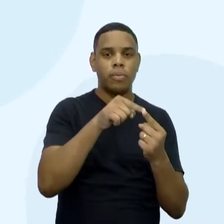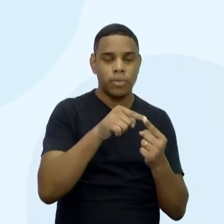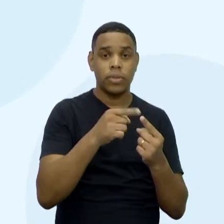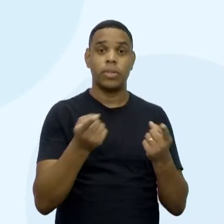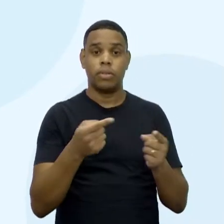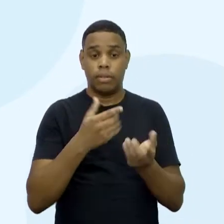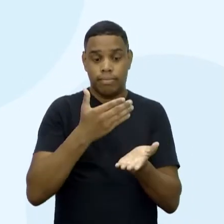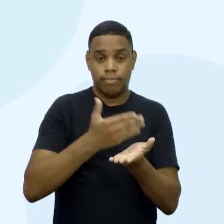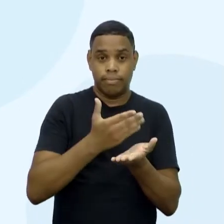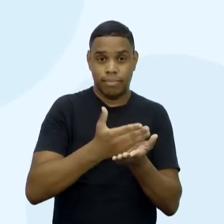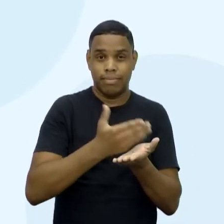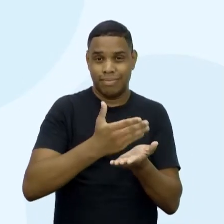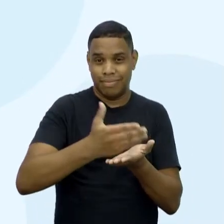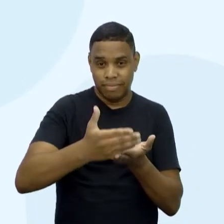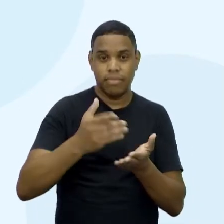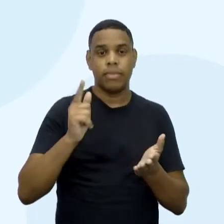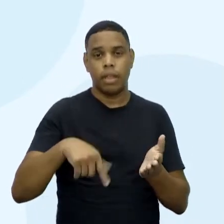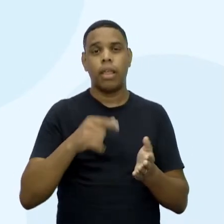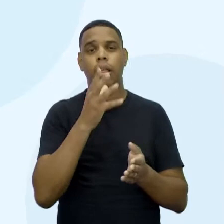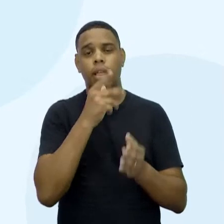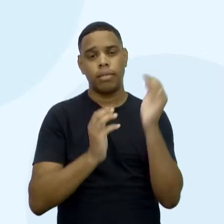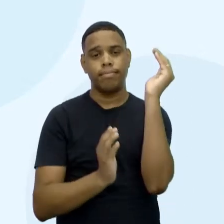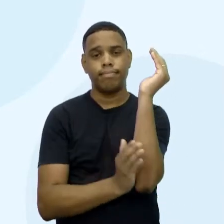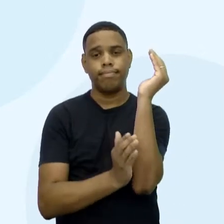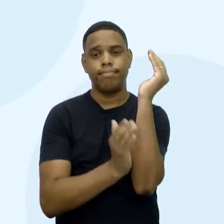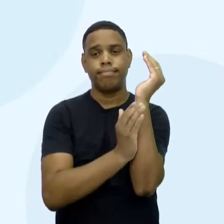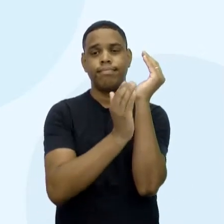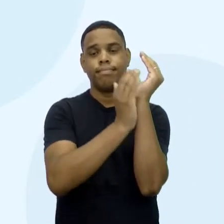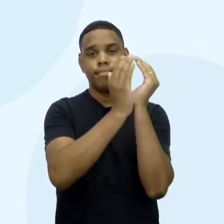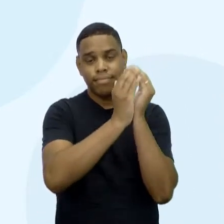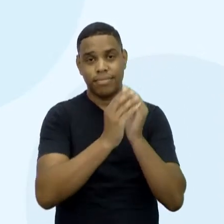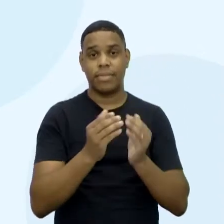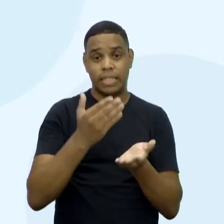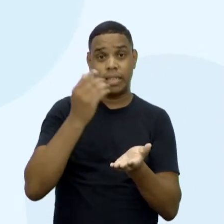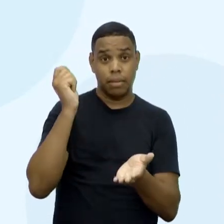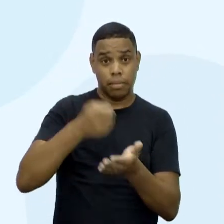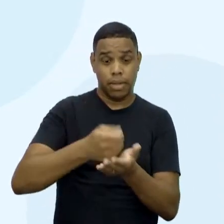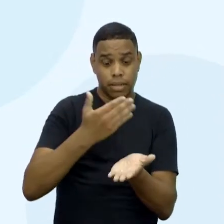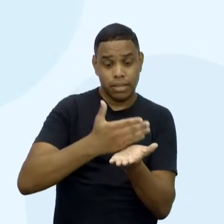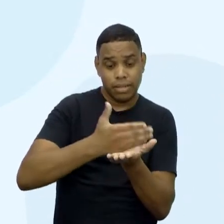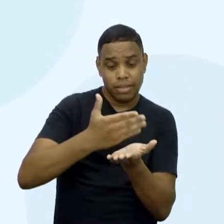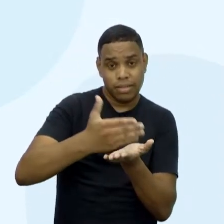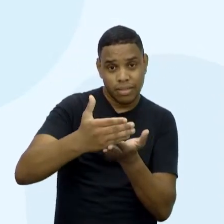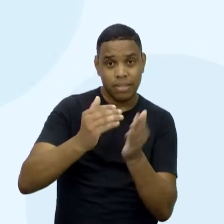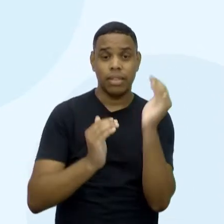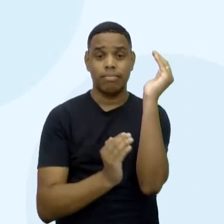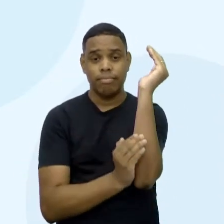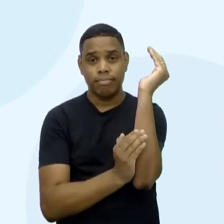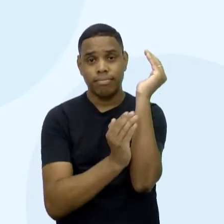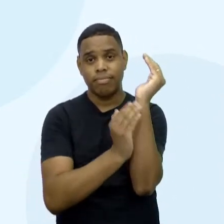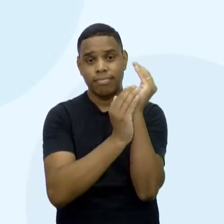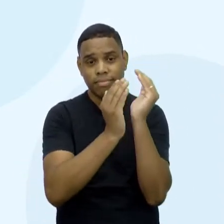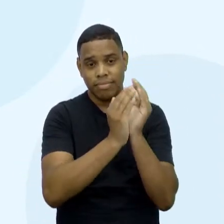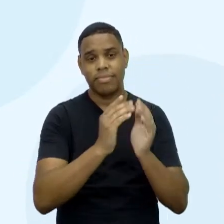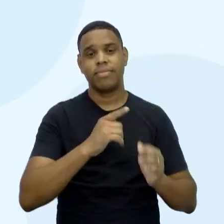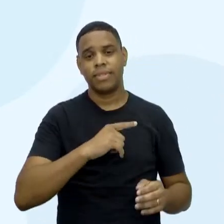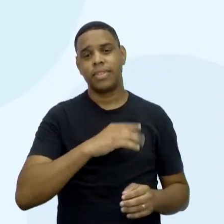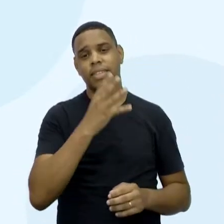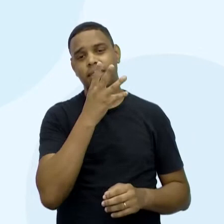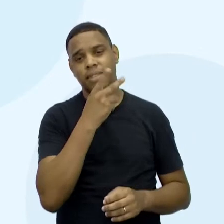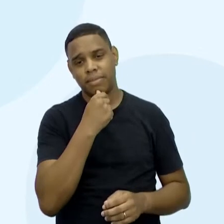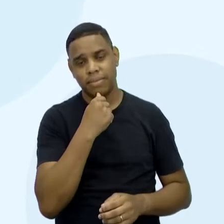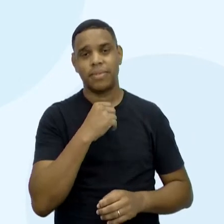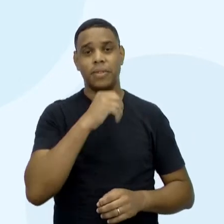o financiamento é muito burocrático. O financiamento, ele é burocrático, ele tem muitos papéis a ser